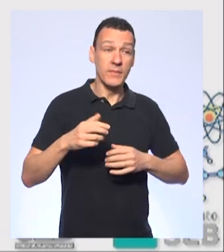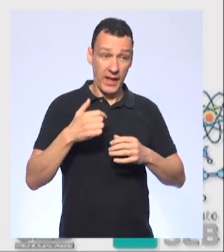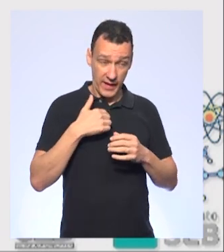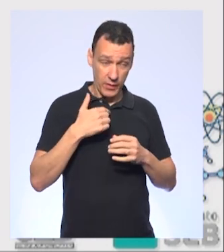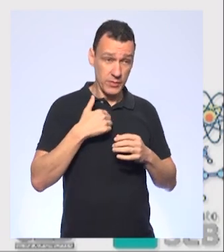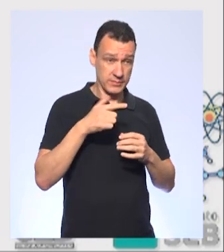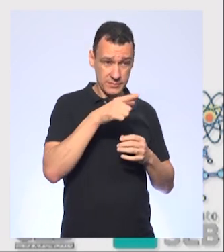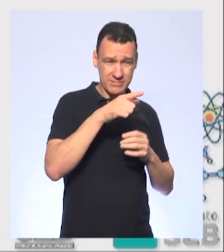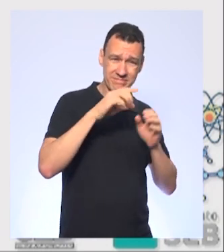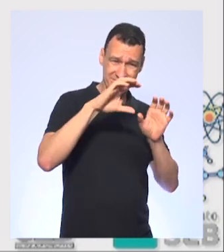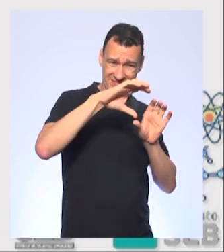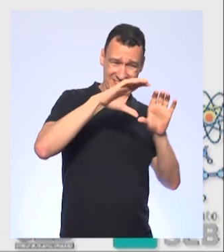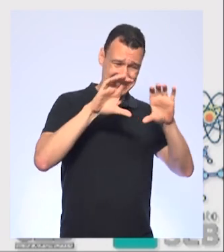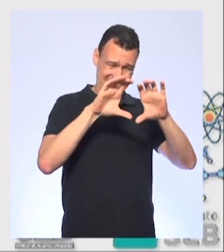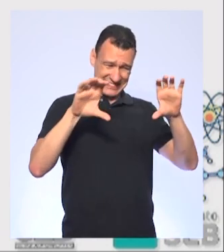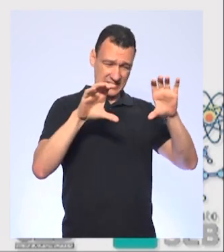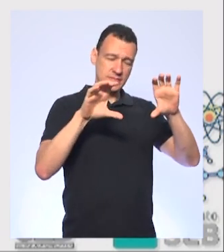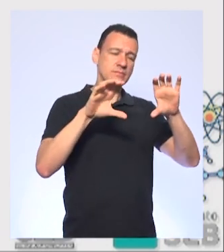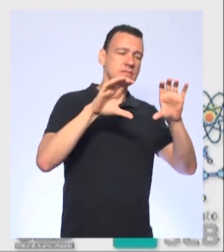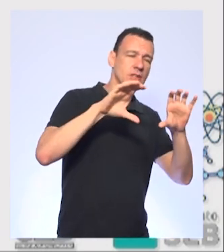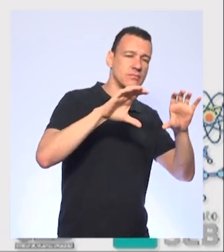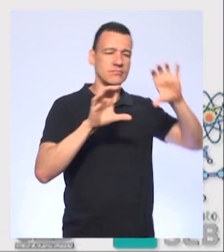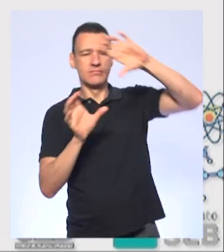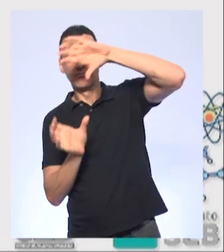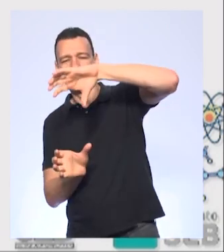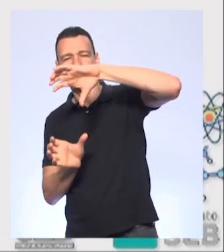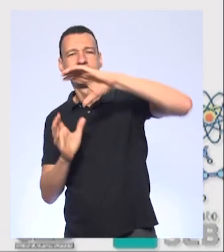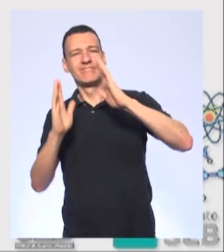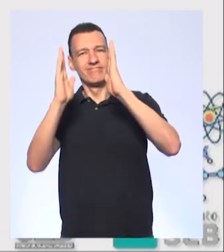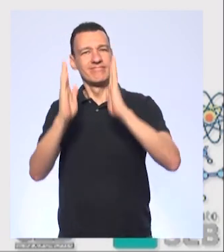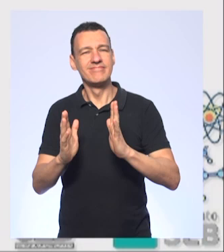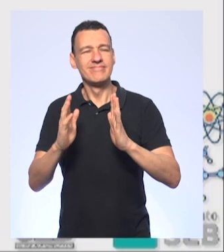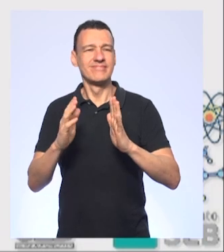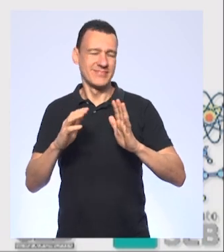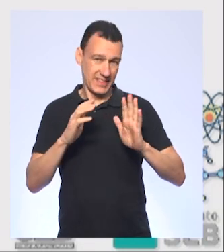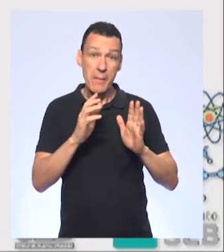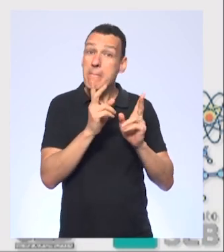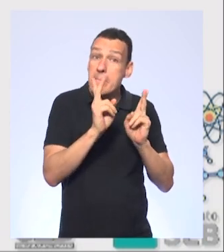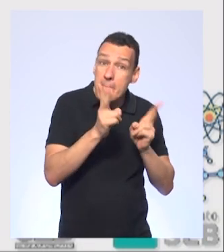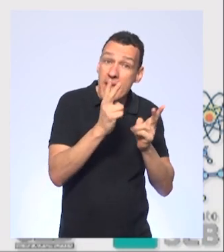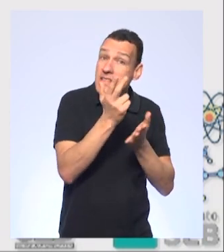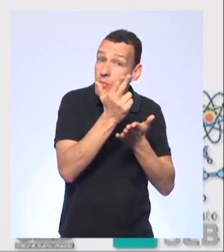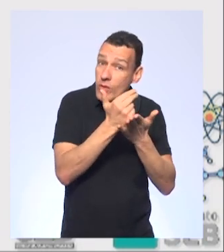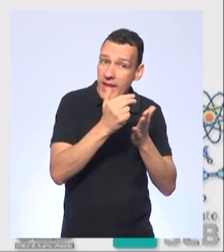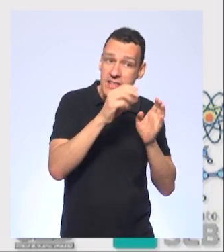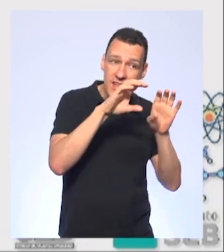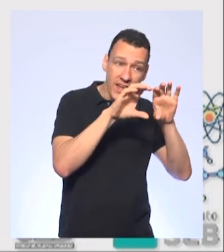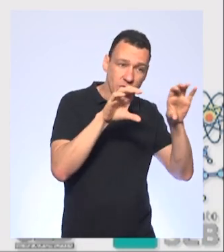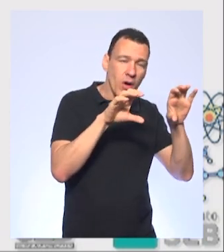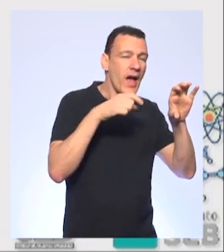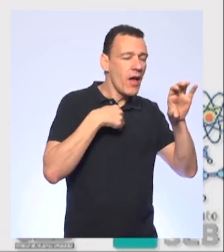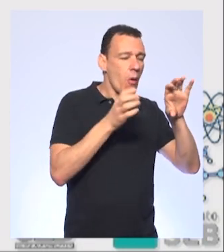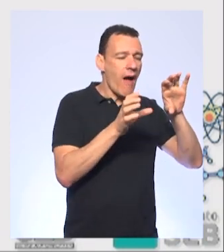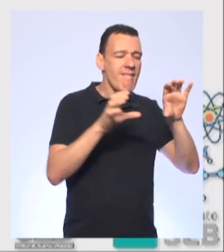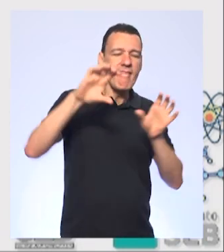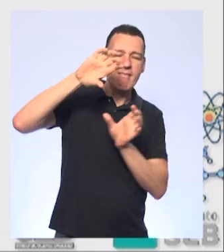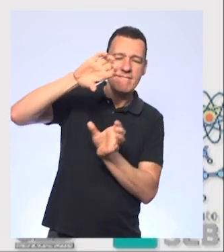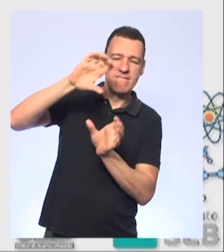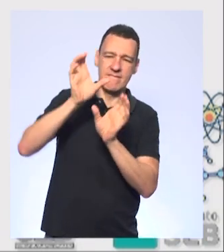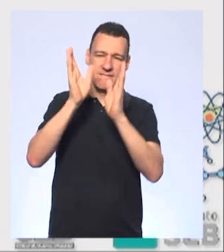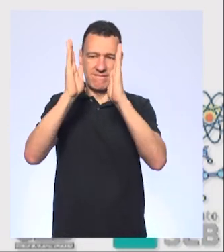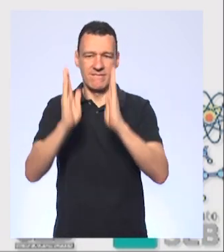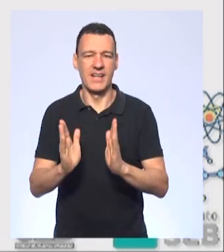pé. Eu simplesmente reproduzi esse desenho, só que ele de pé. Quando ele fala que as laterais desses terrenos